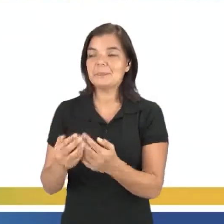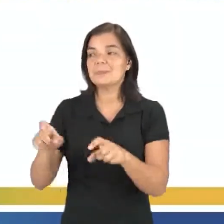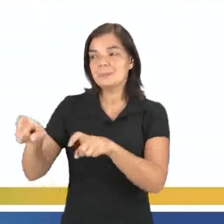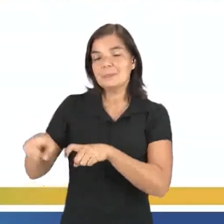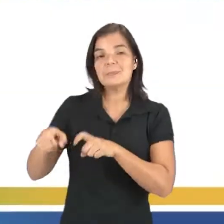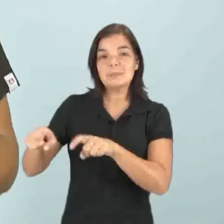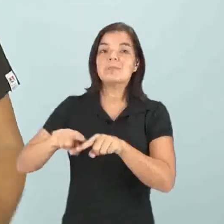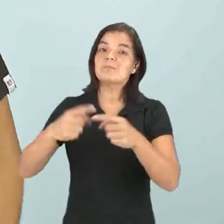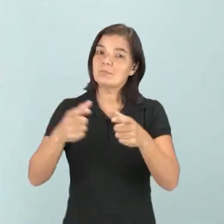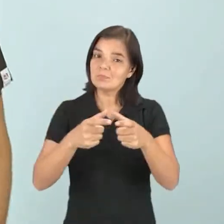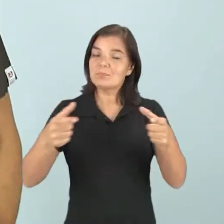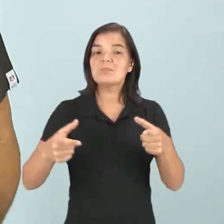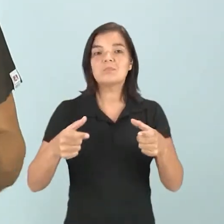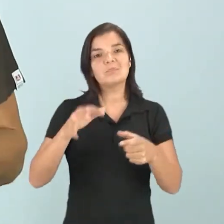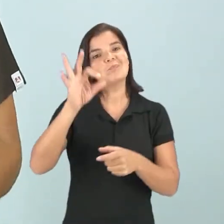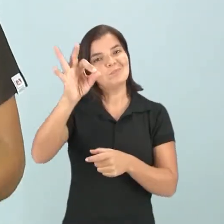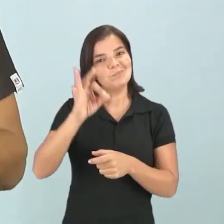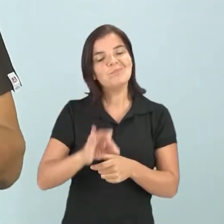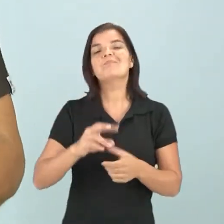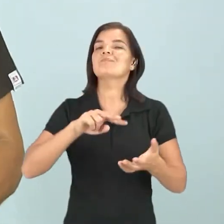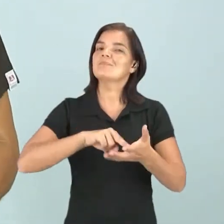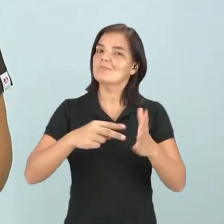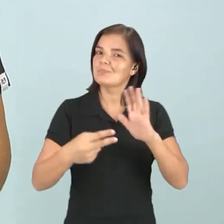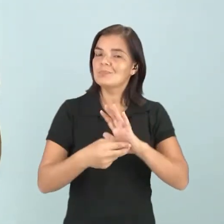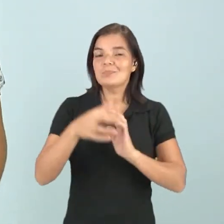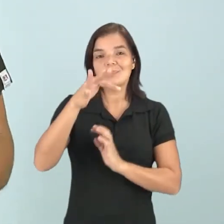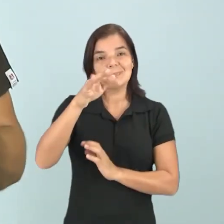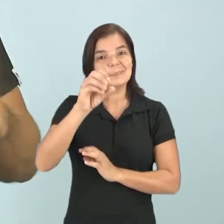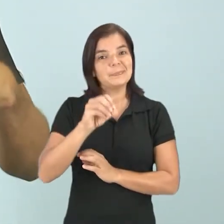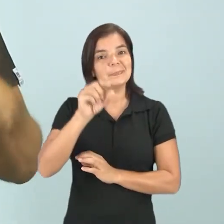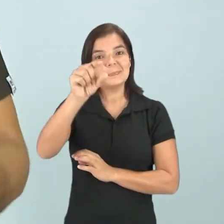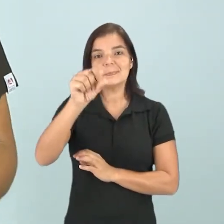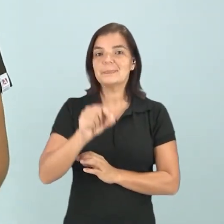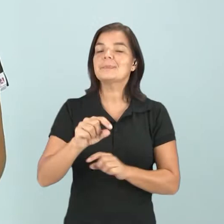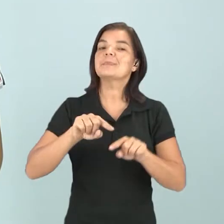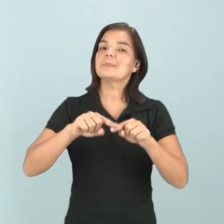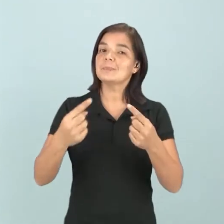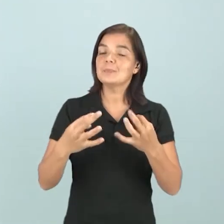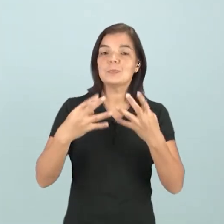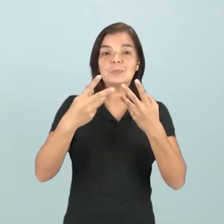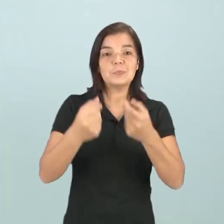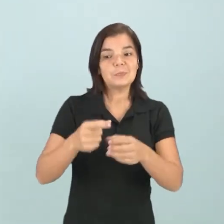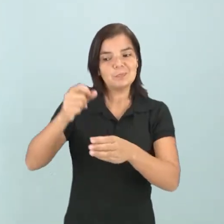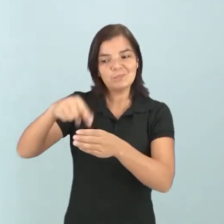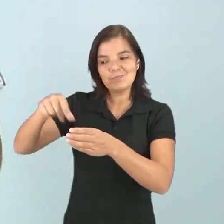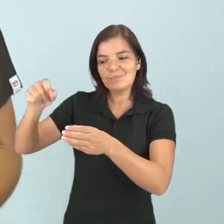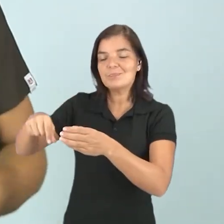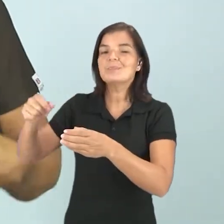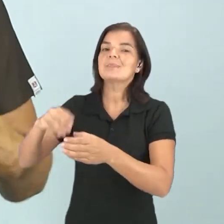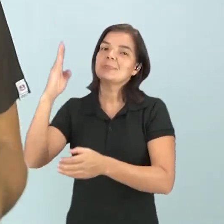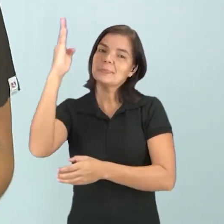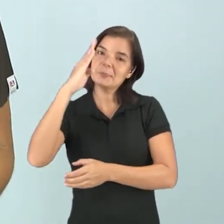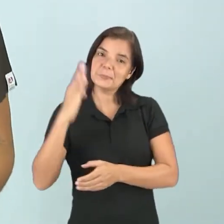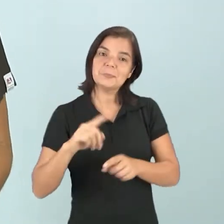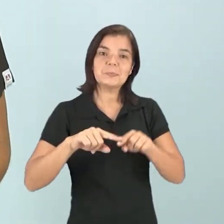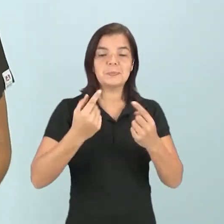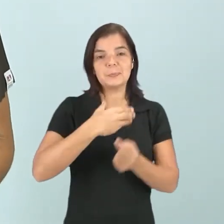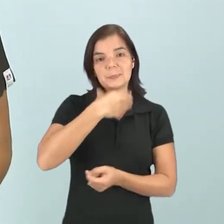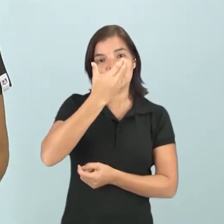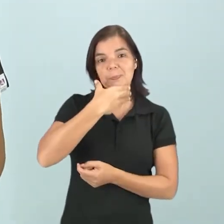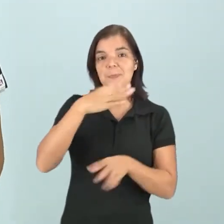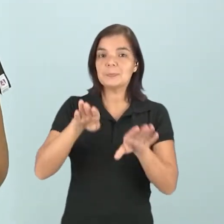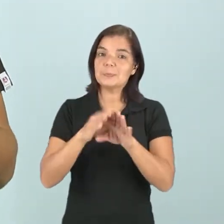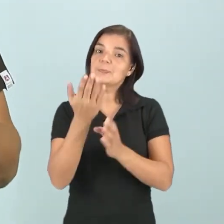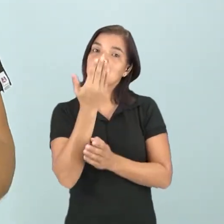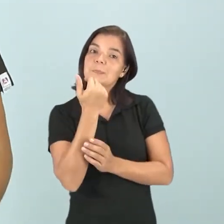um percentual bem significativo, 70%, né, de toda a produção que é consumida no Brasil, dos produtos que é consumido